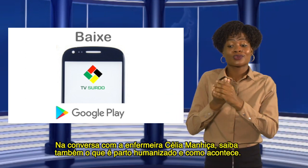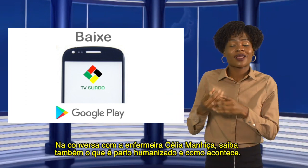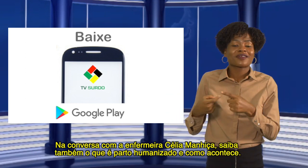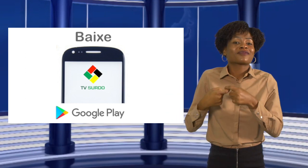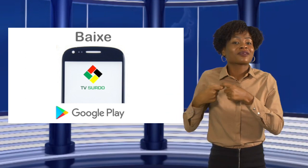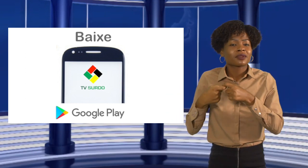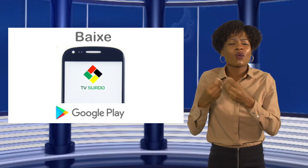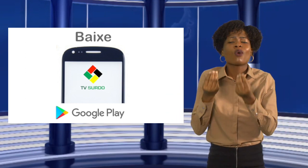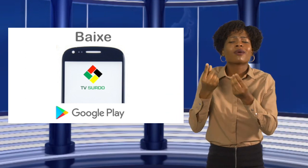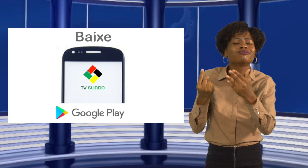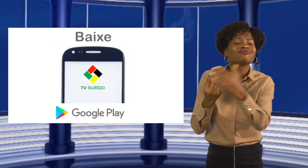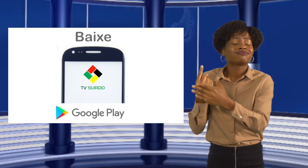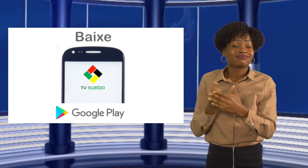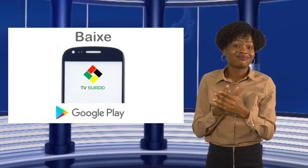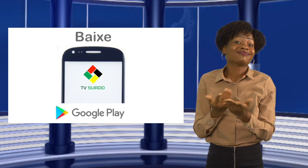acontece.